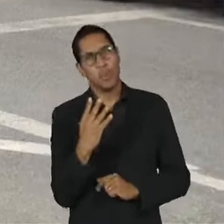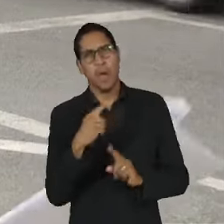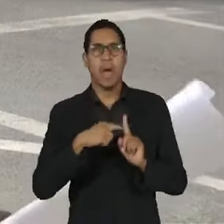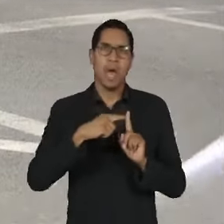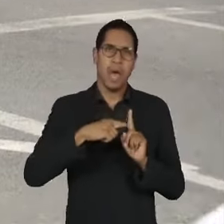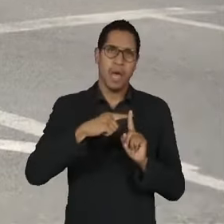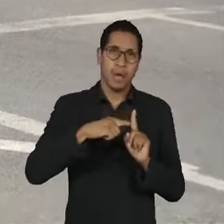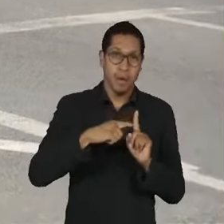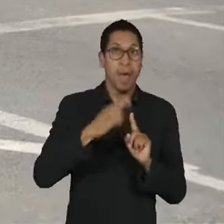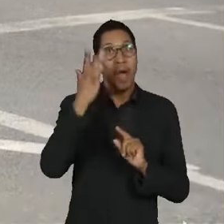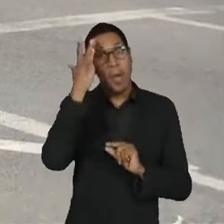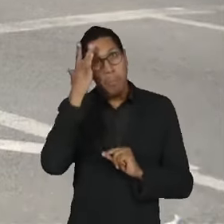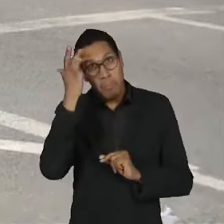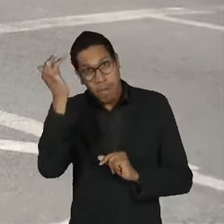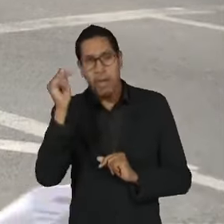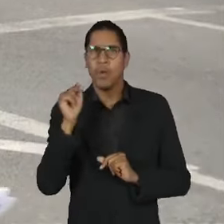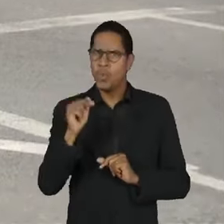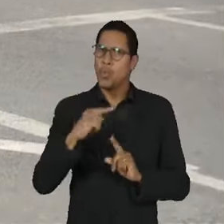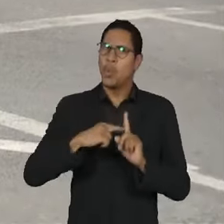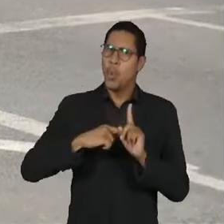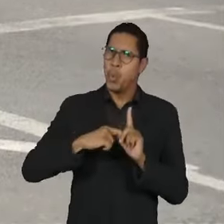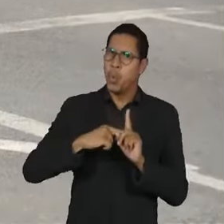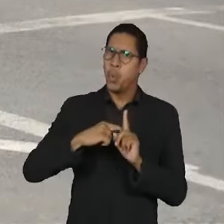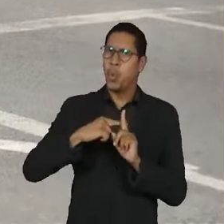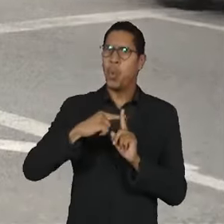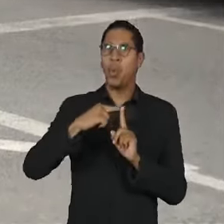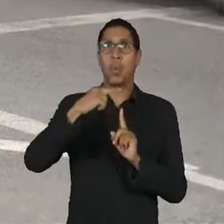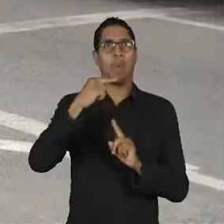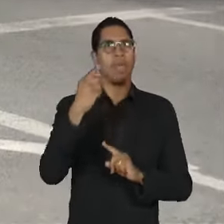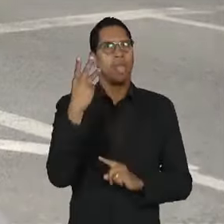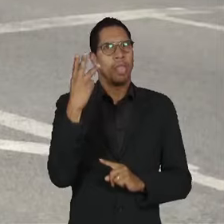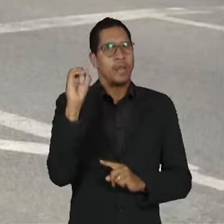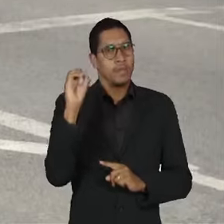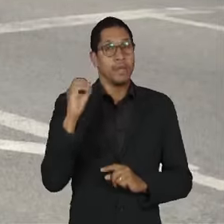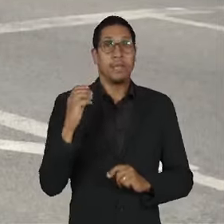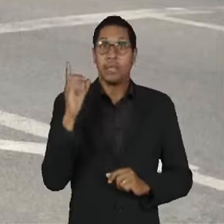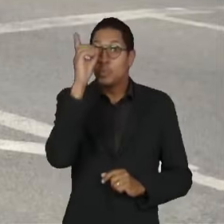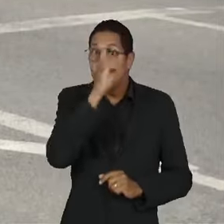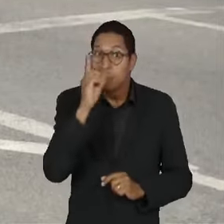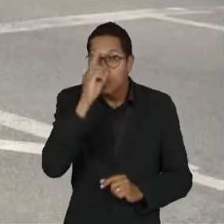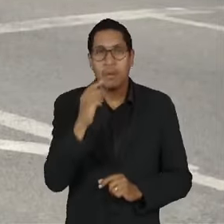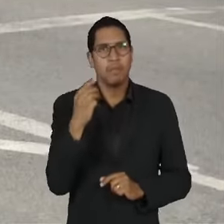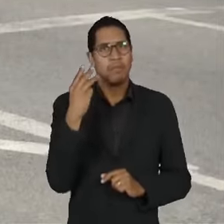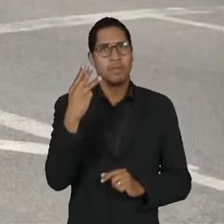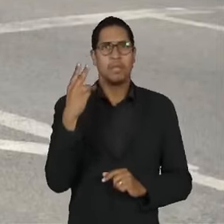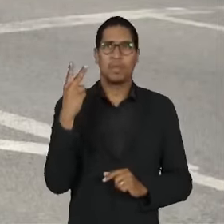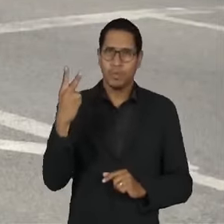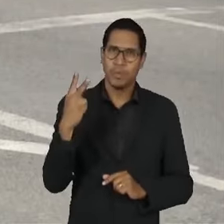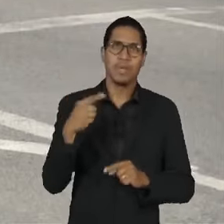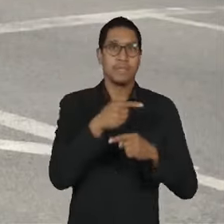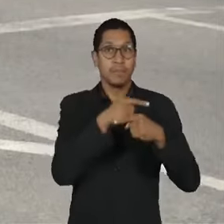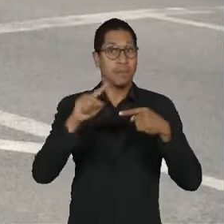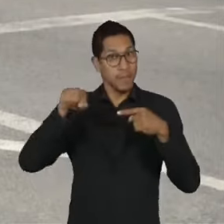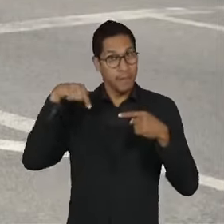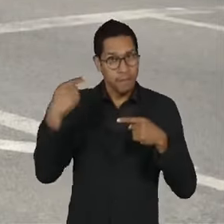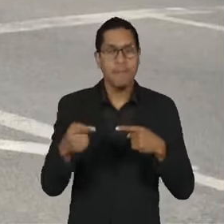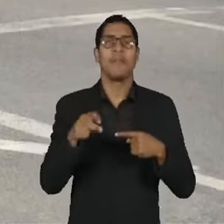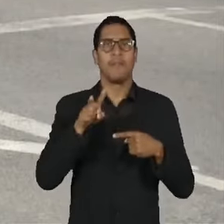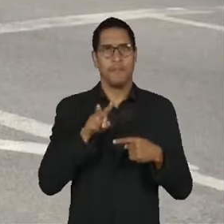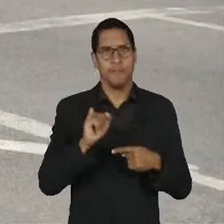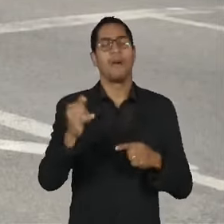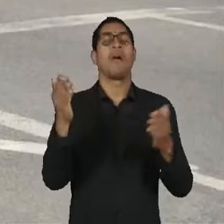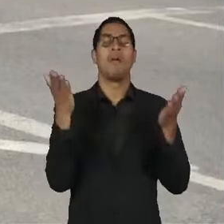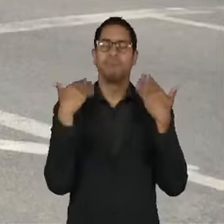graus, mas amanhã os termômetros devem chegar a 30. No domingo, 32. E a semana que vem promete ser